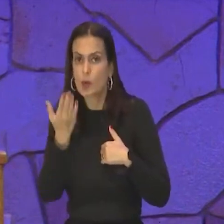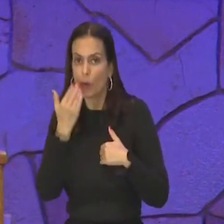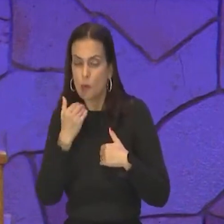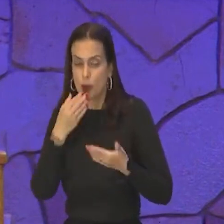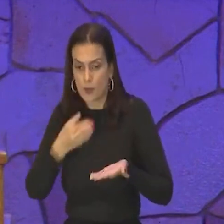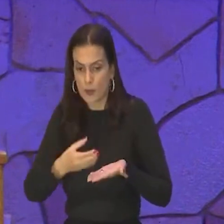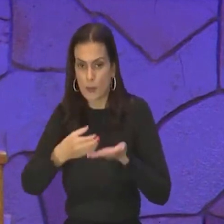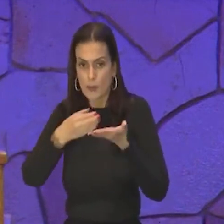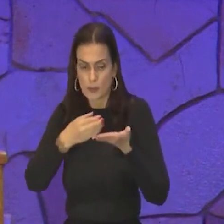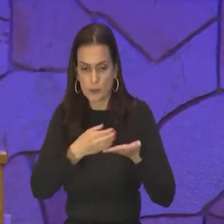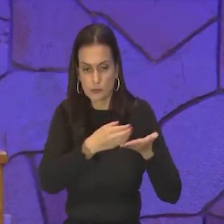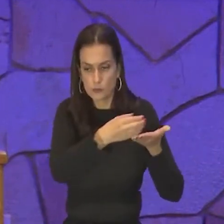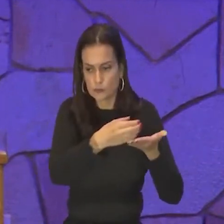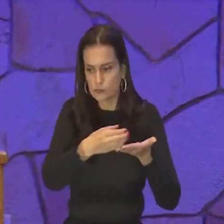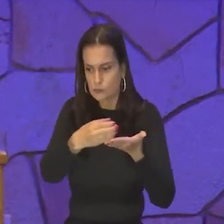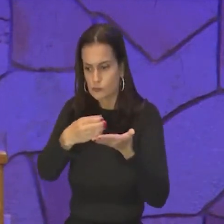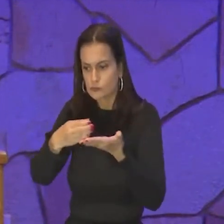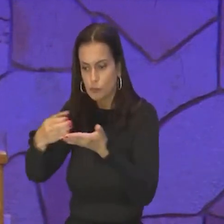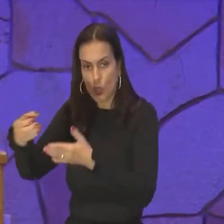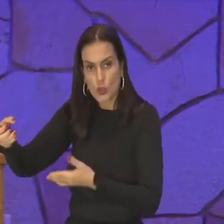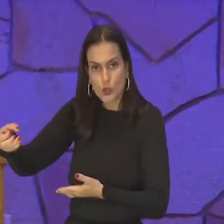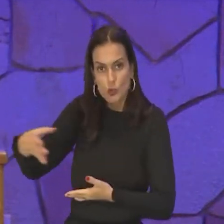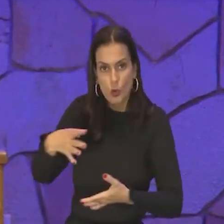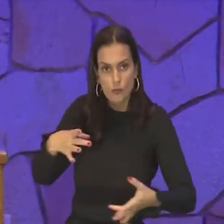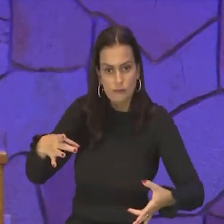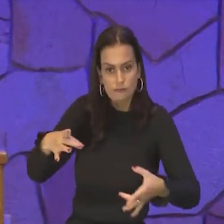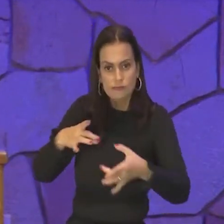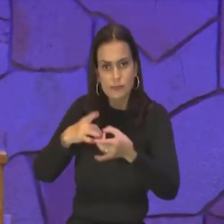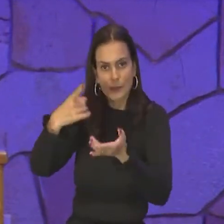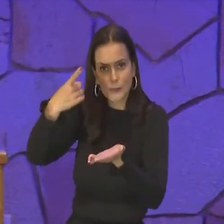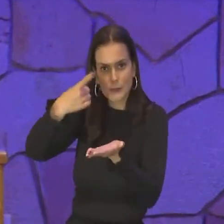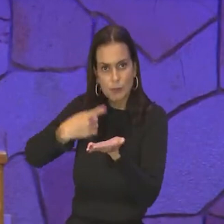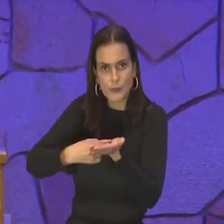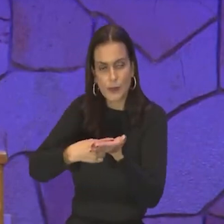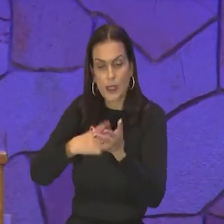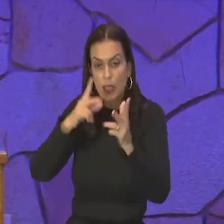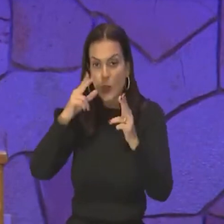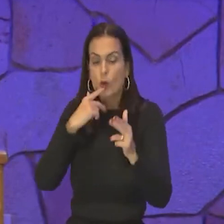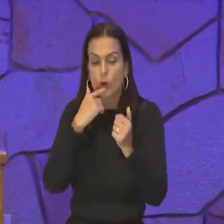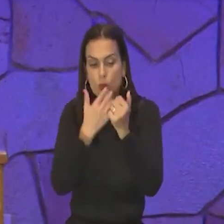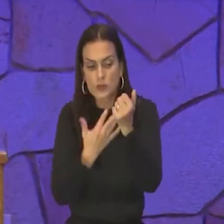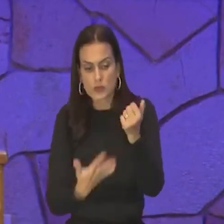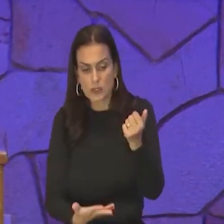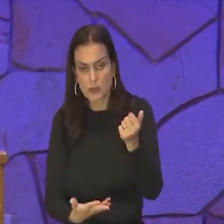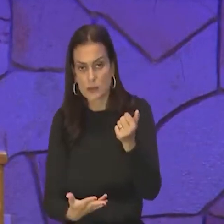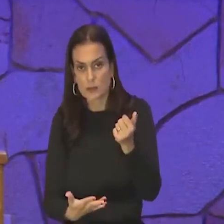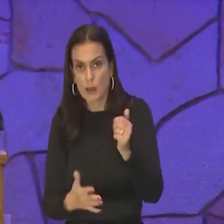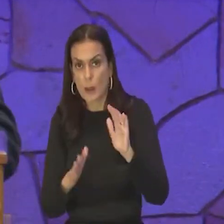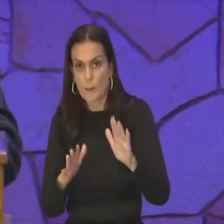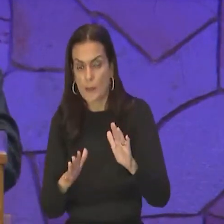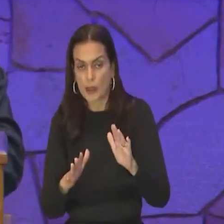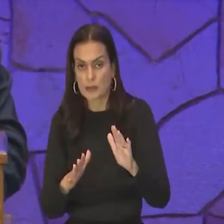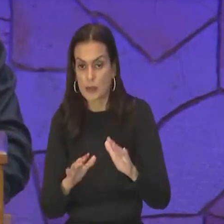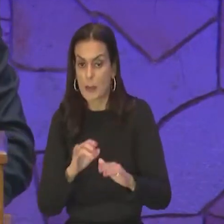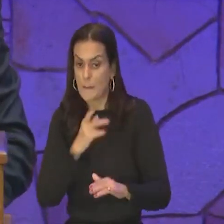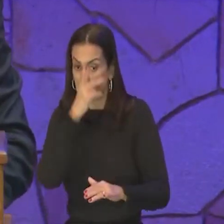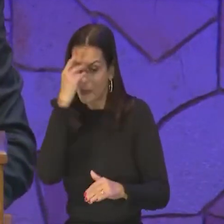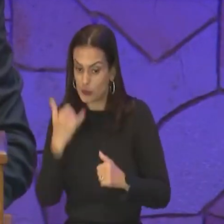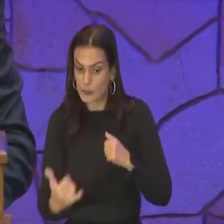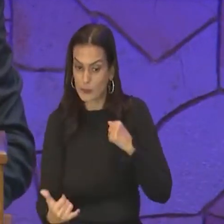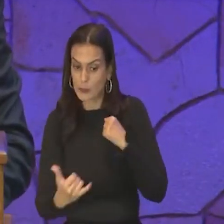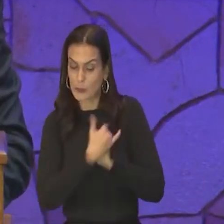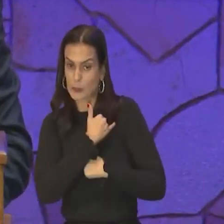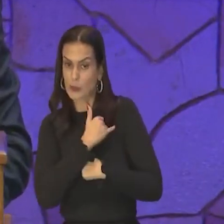cálice, dizendo: este é o cálice da nova aliança no meu sangue, derramado em favor de vós. Todavia, a mão do traidor está